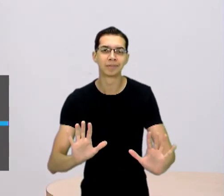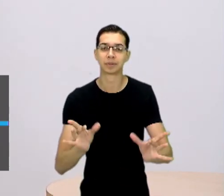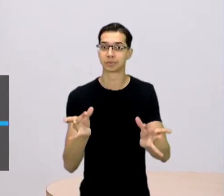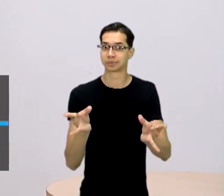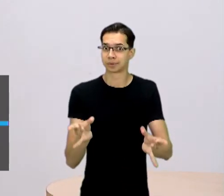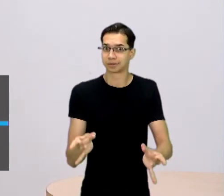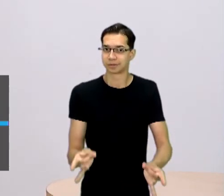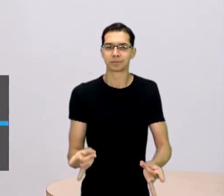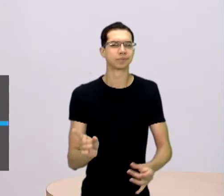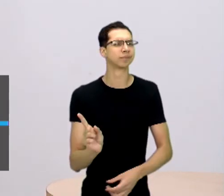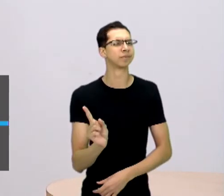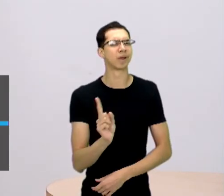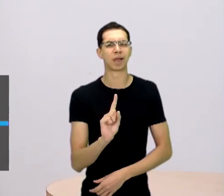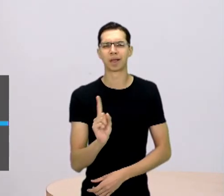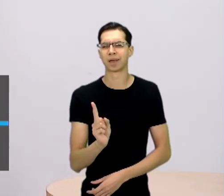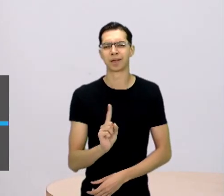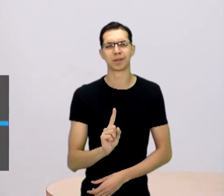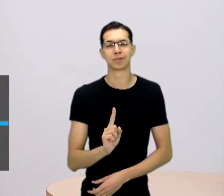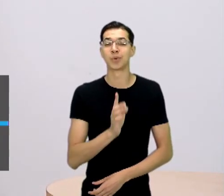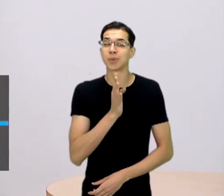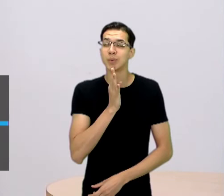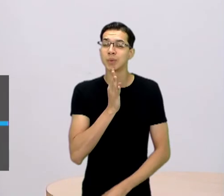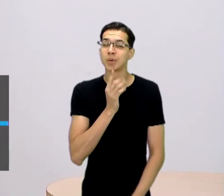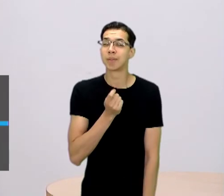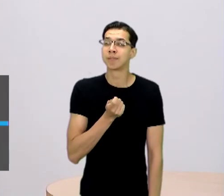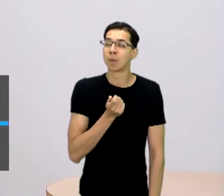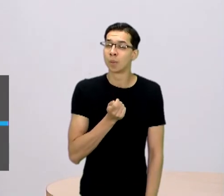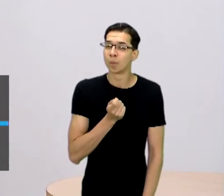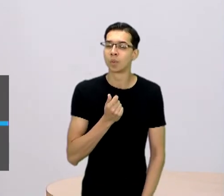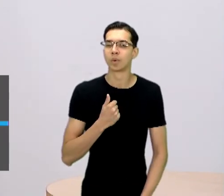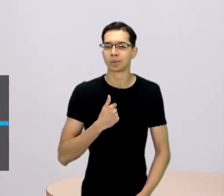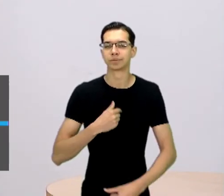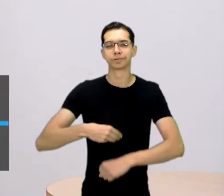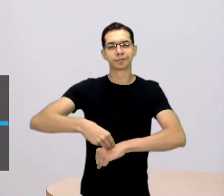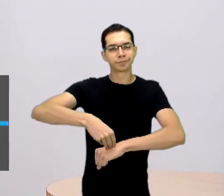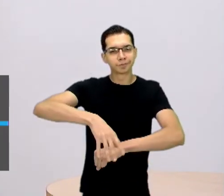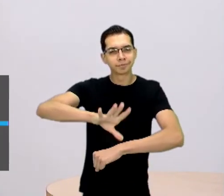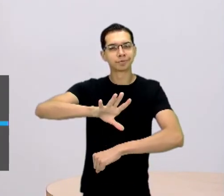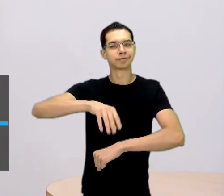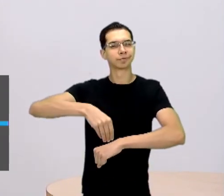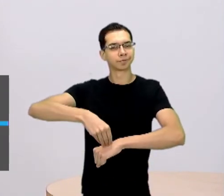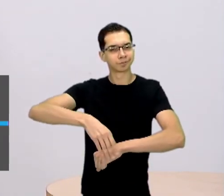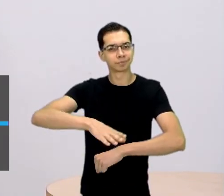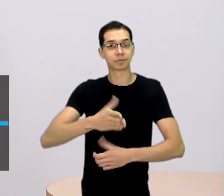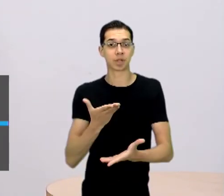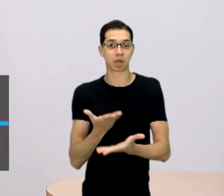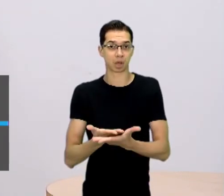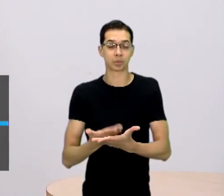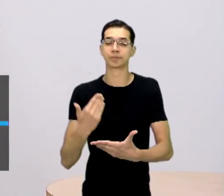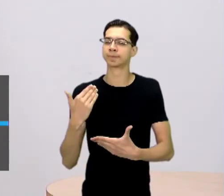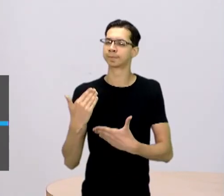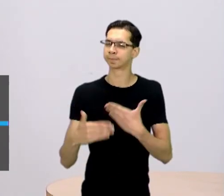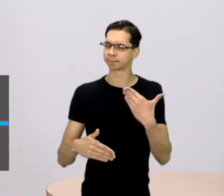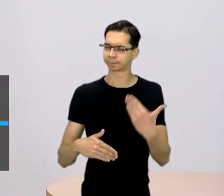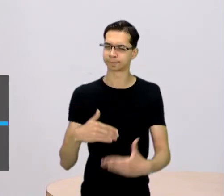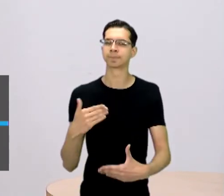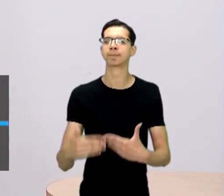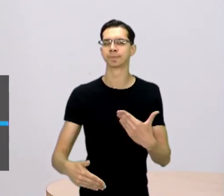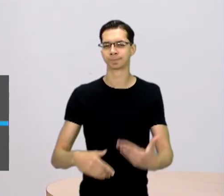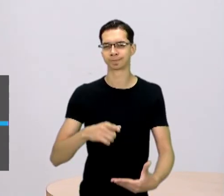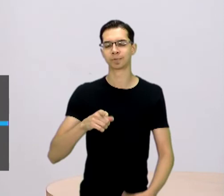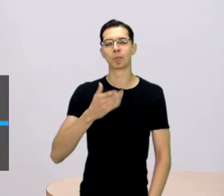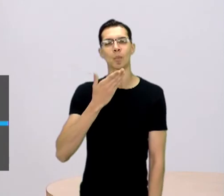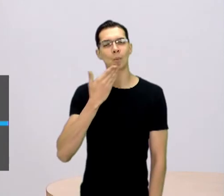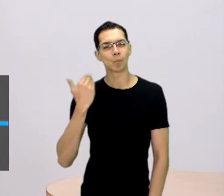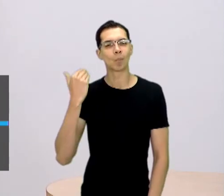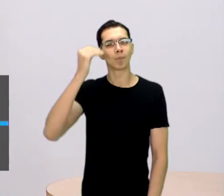vai conhecer um pouquinho mais a respeito desse processo nas aulas seguintes. Isso daqui é só para vocês terem aí um aperitivo,